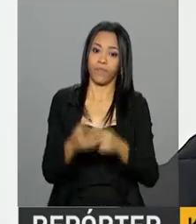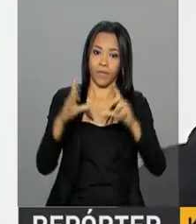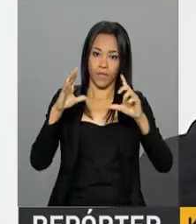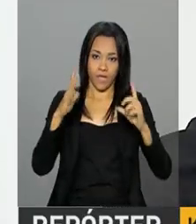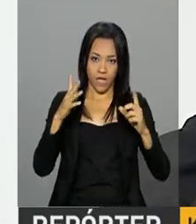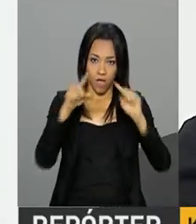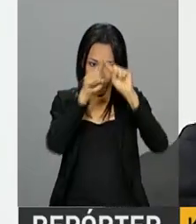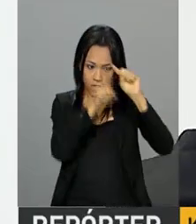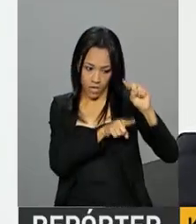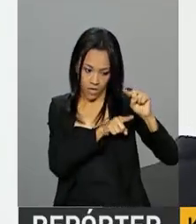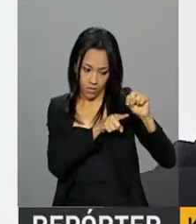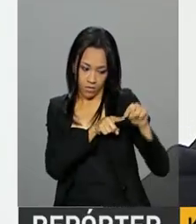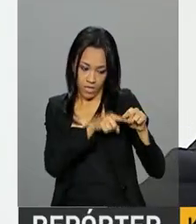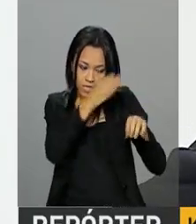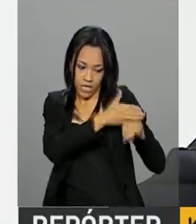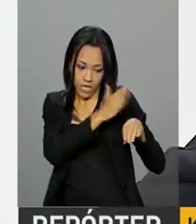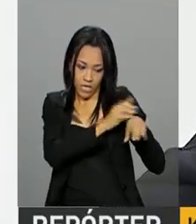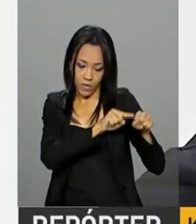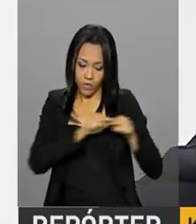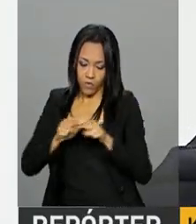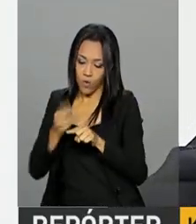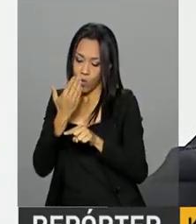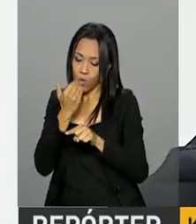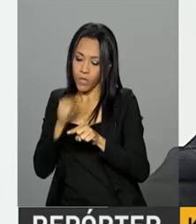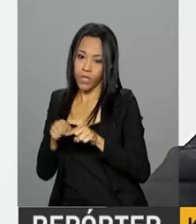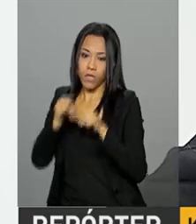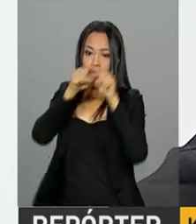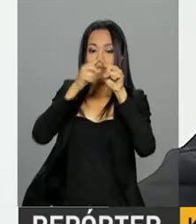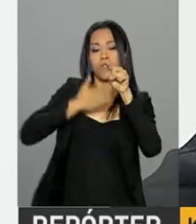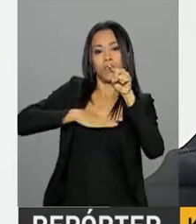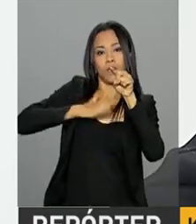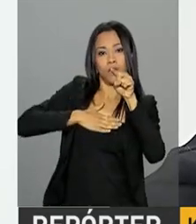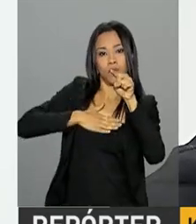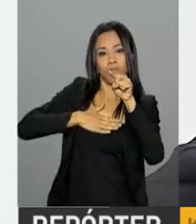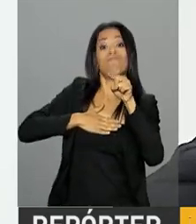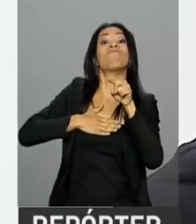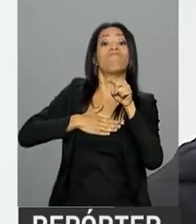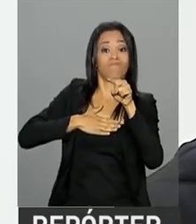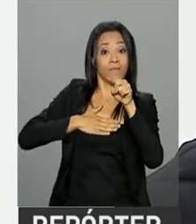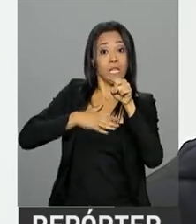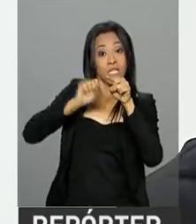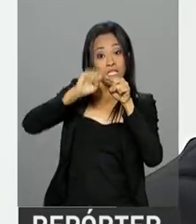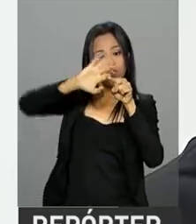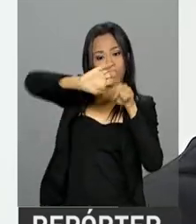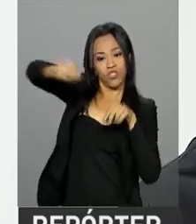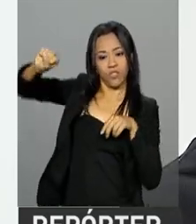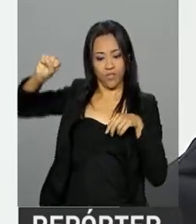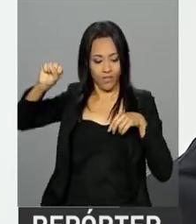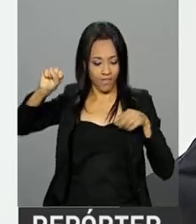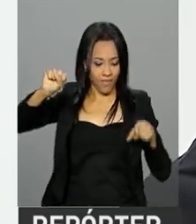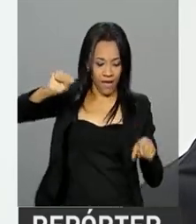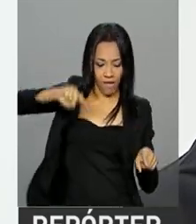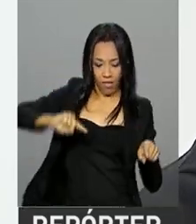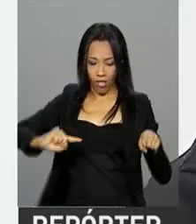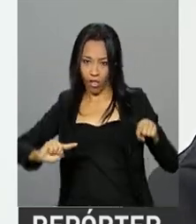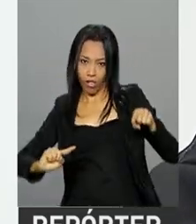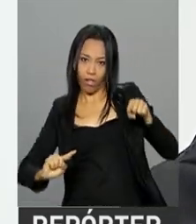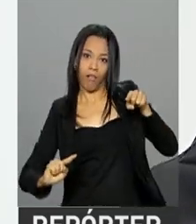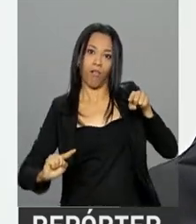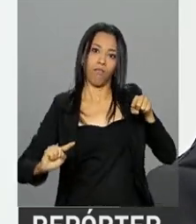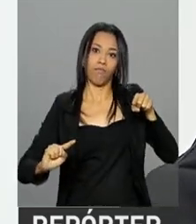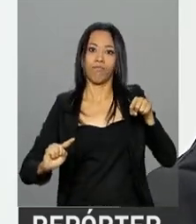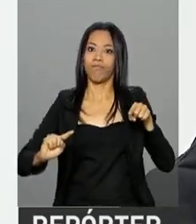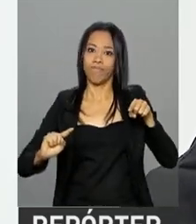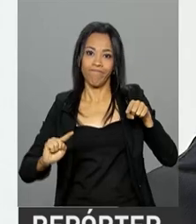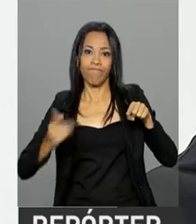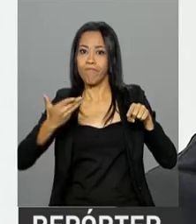triângulo treino, dieta e descanso. No momento que alguma das três partes não tá equilátera,